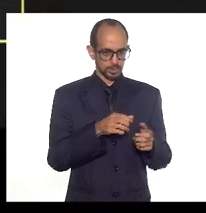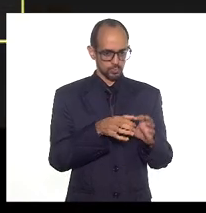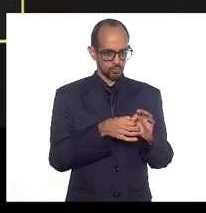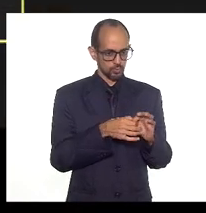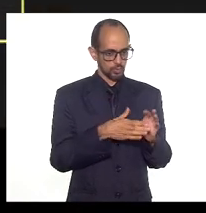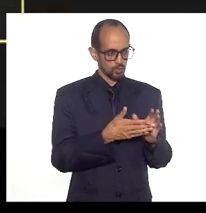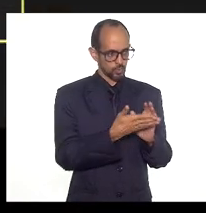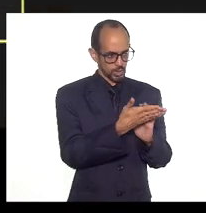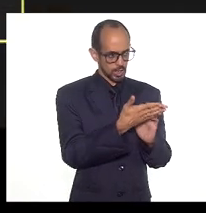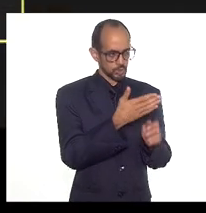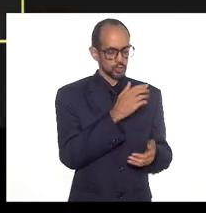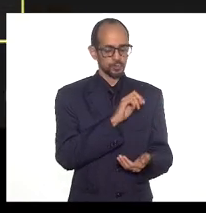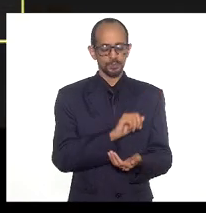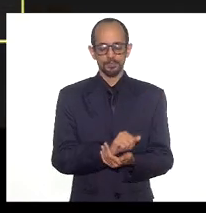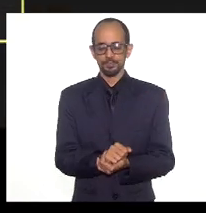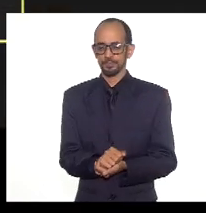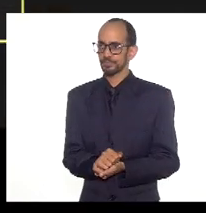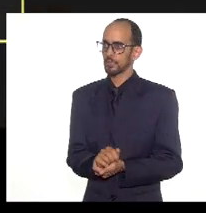Bem,